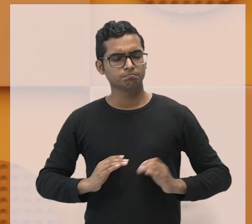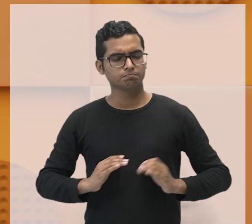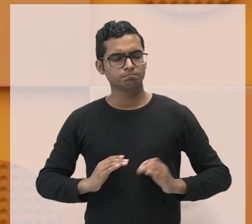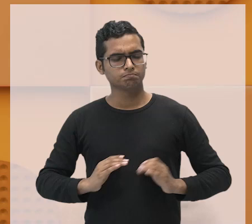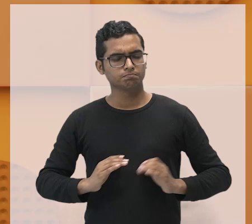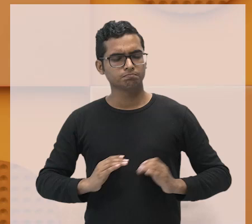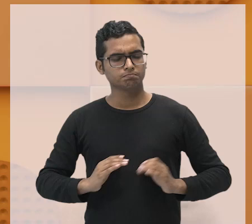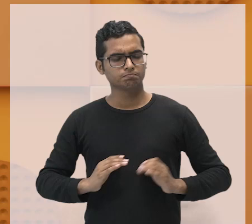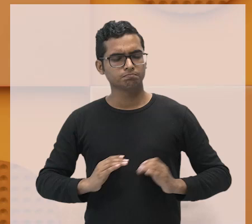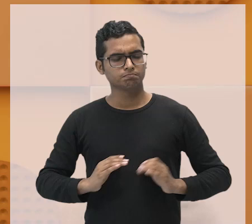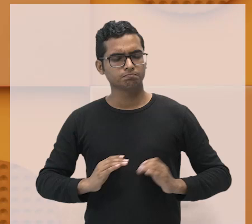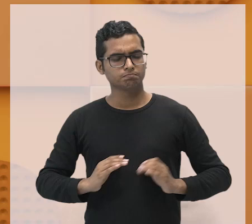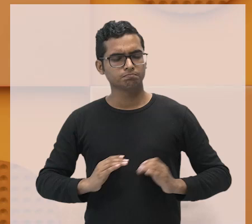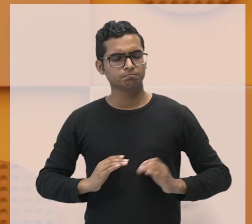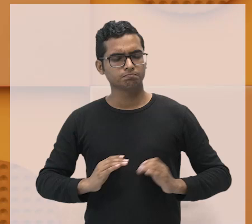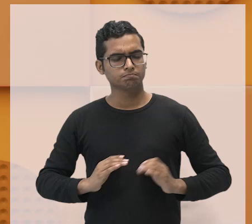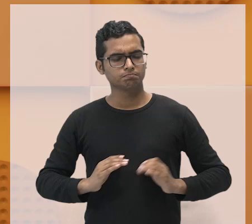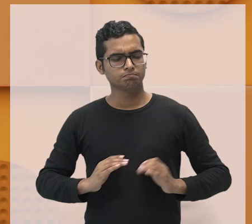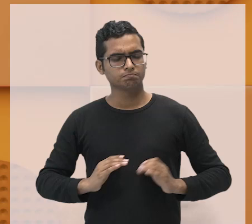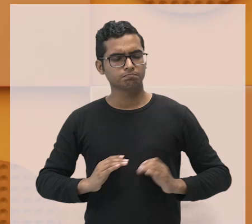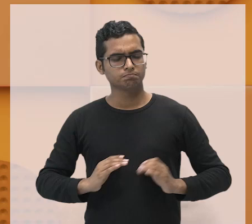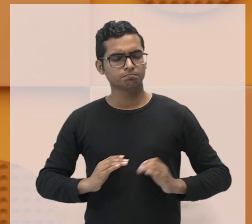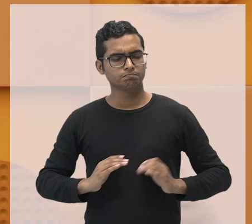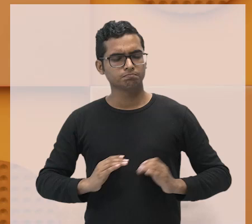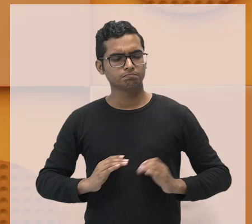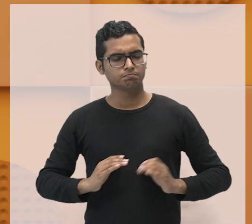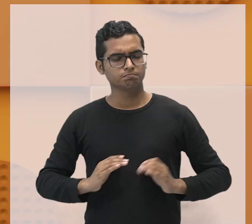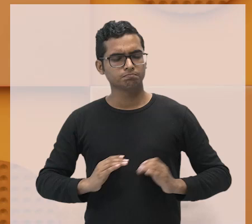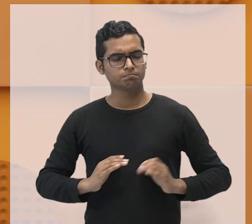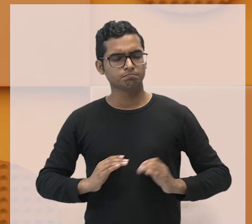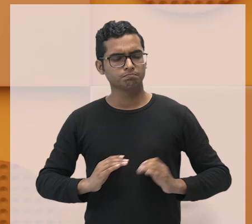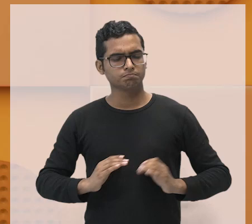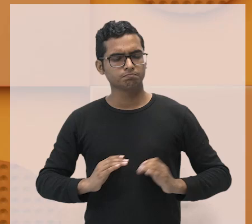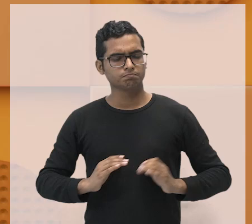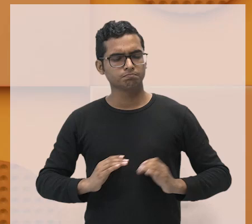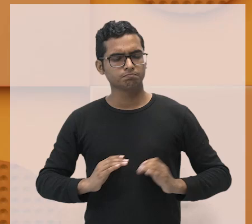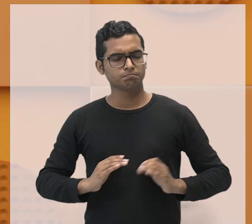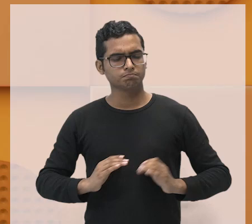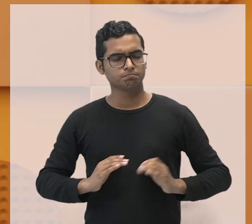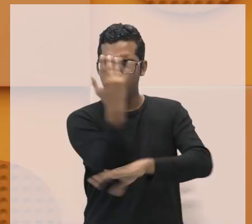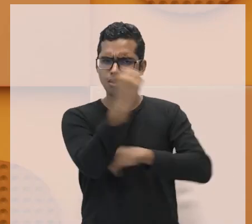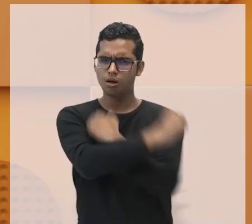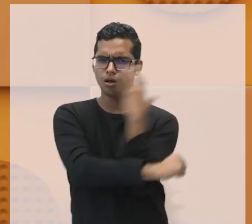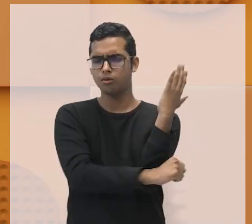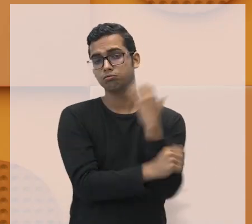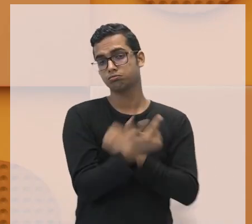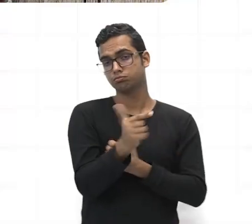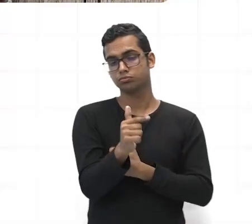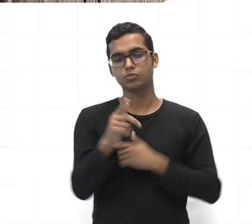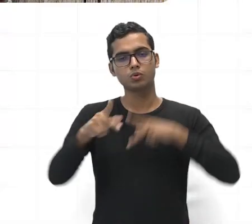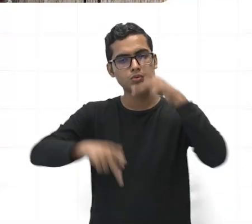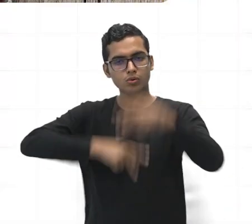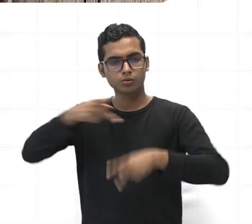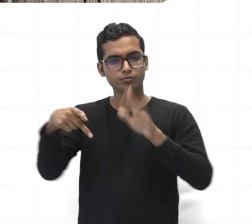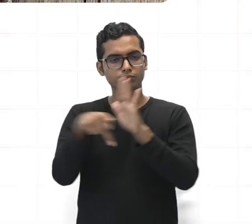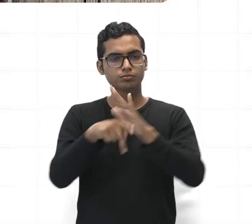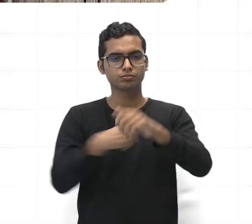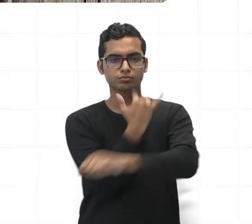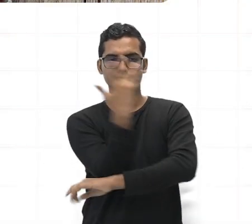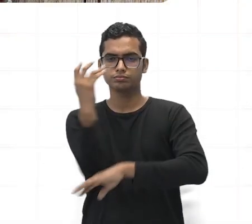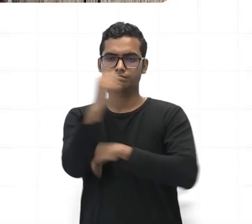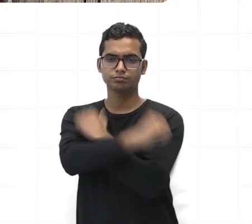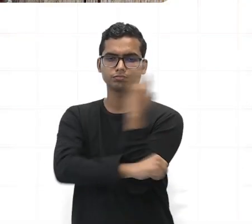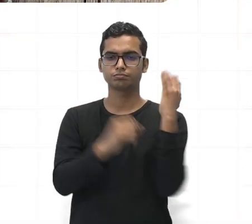da natureza e não causam essa degradação ambiental, que são os povos da floresta. Então, os povos